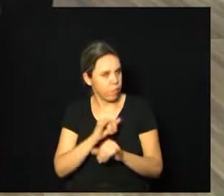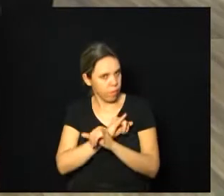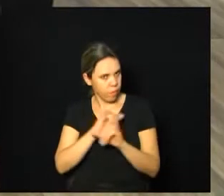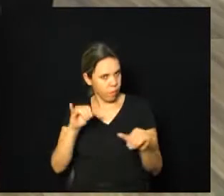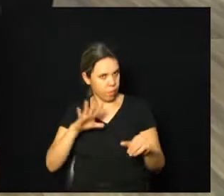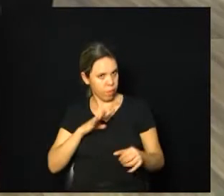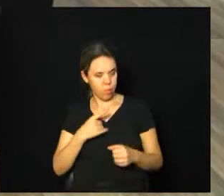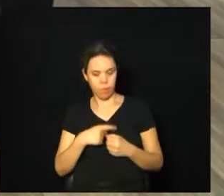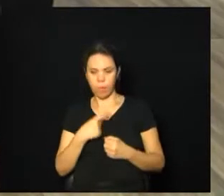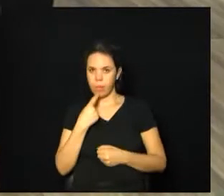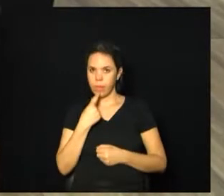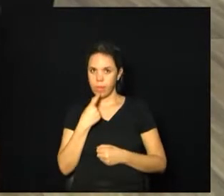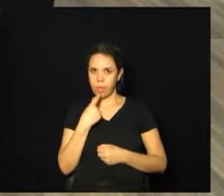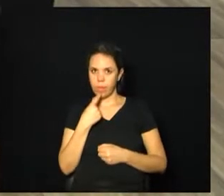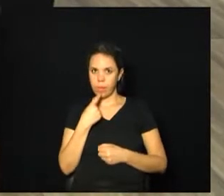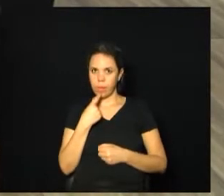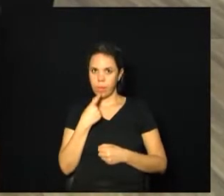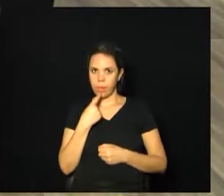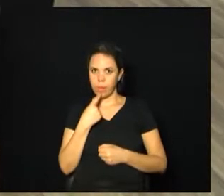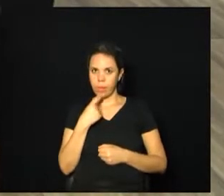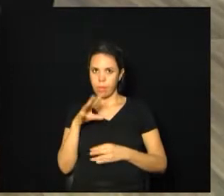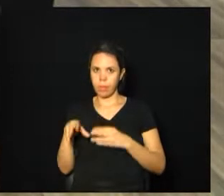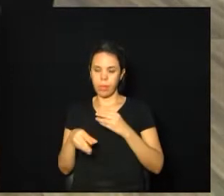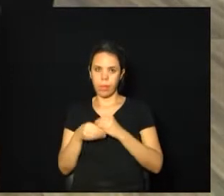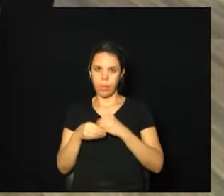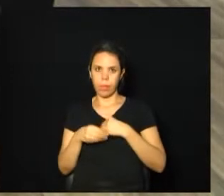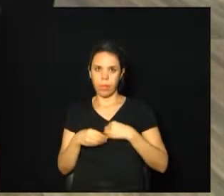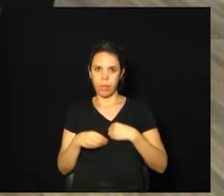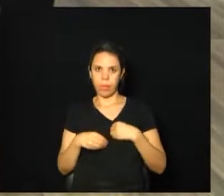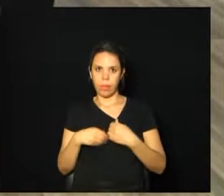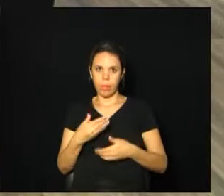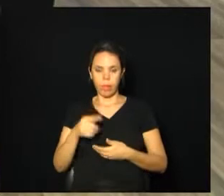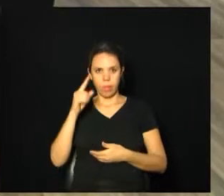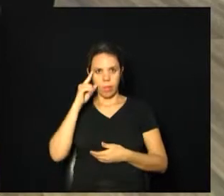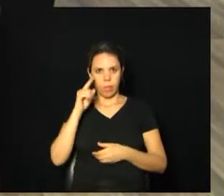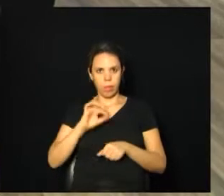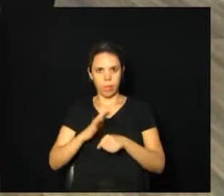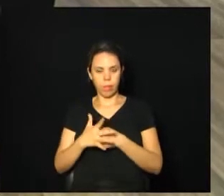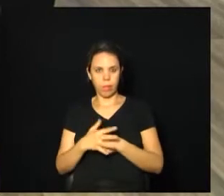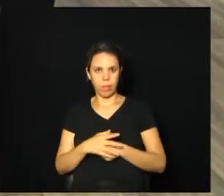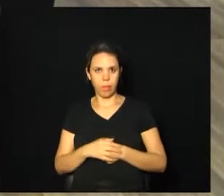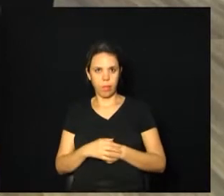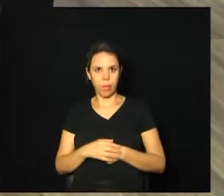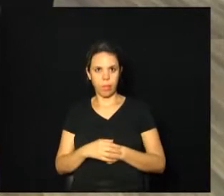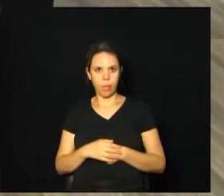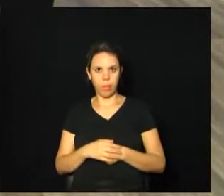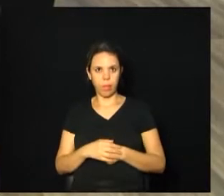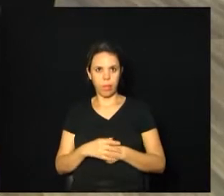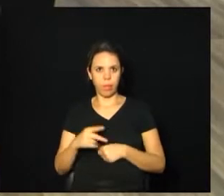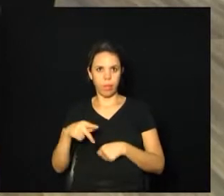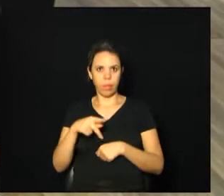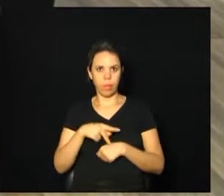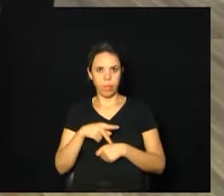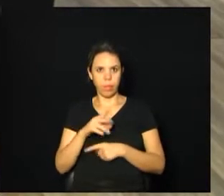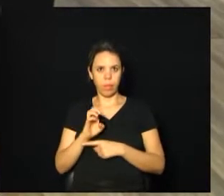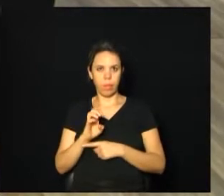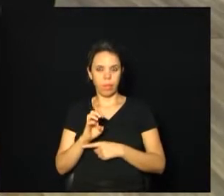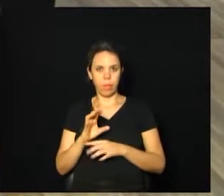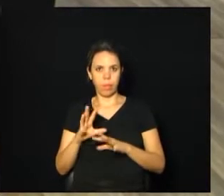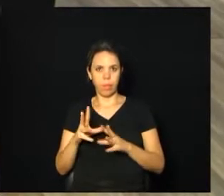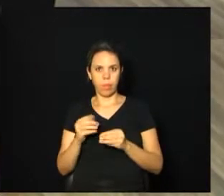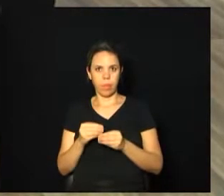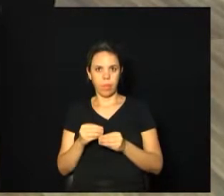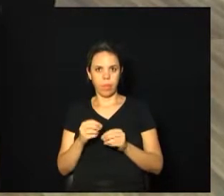da metrópole de Campinas, naquela atualização diária dos casos da Covid-19 no nosso país e depois